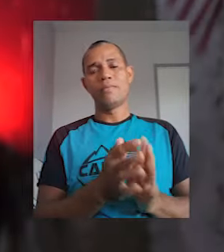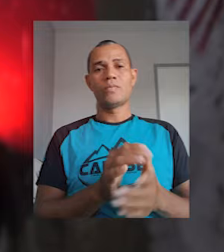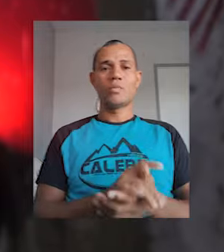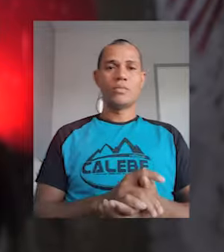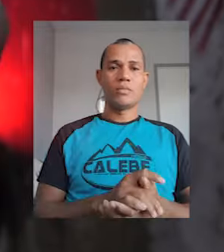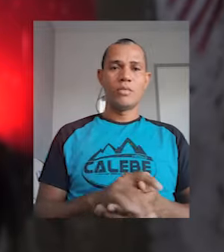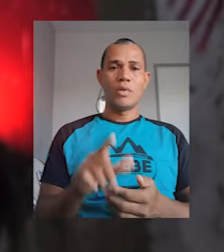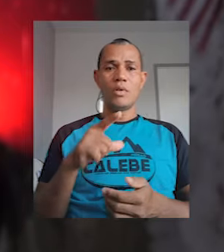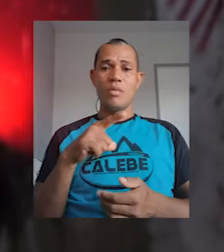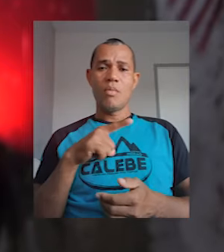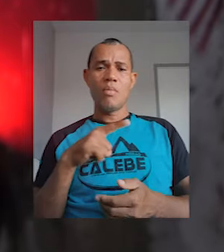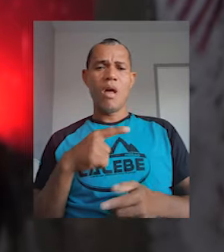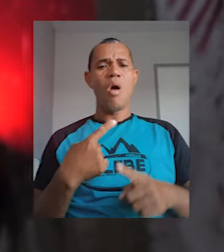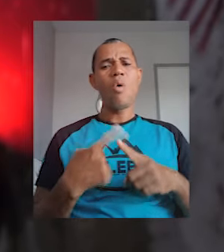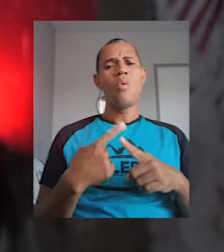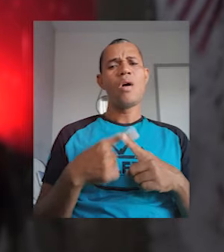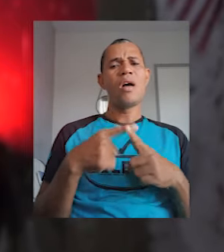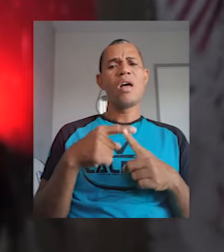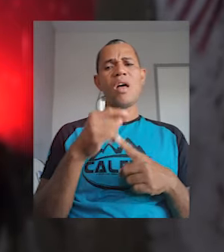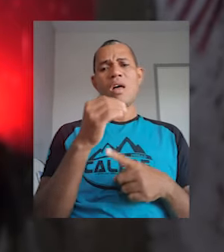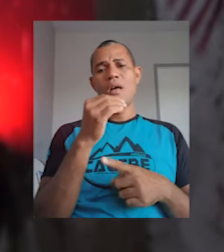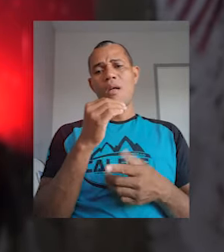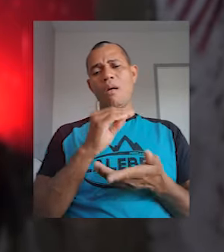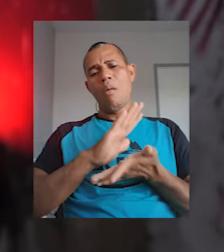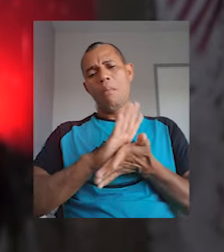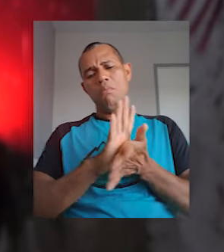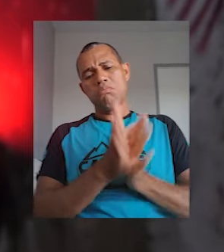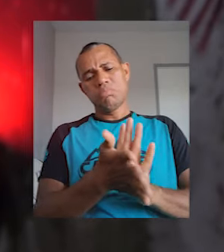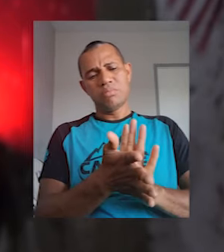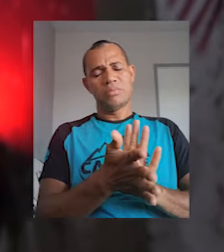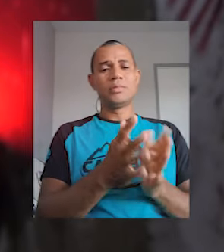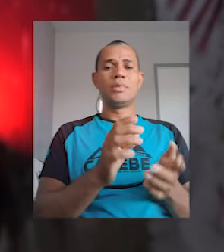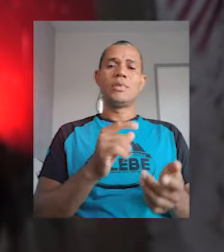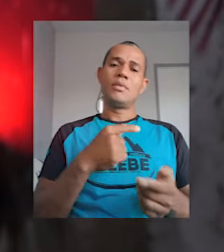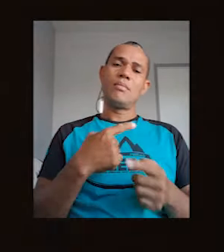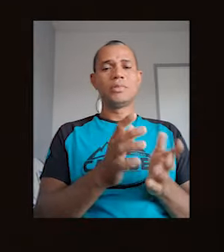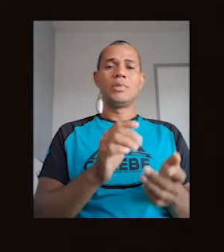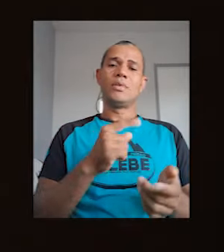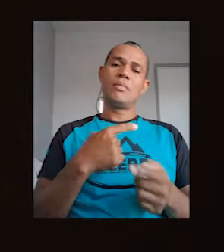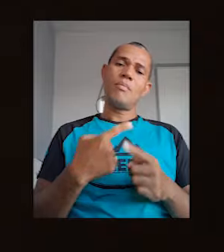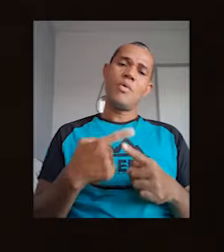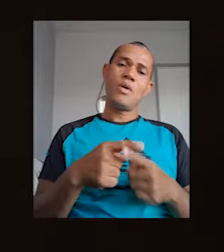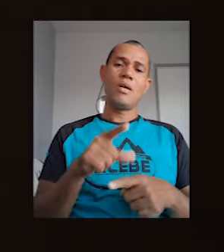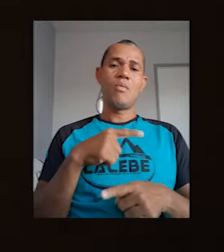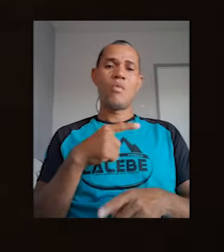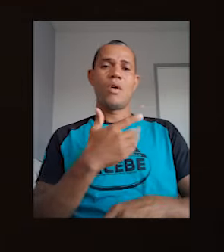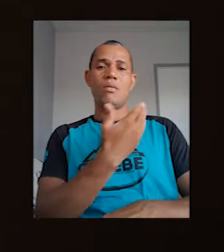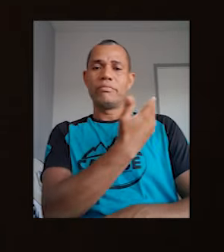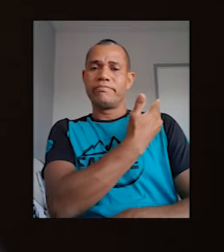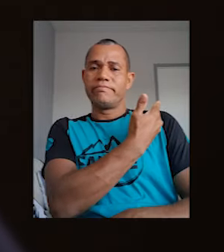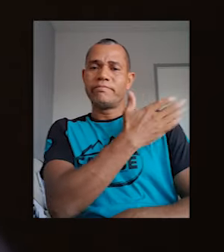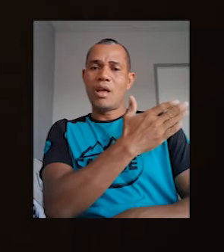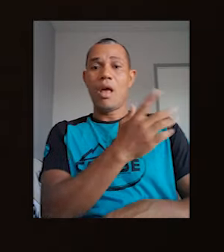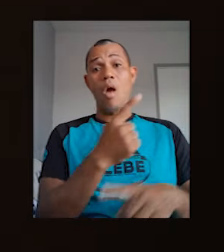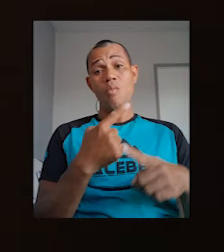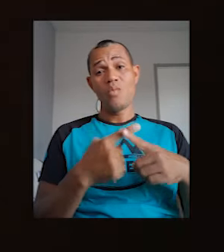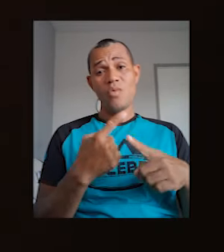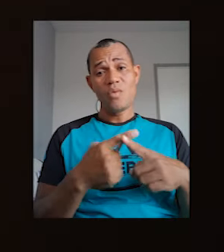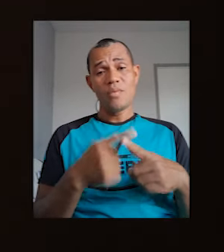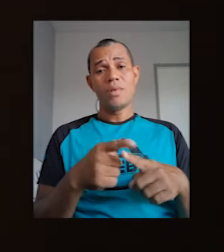pré-julgamento? Por que esse conceito antecipado? Por conta dessas relações,